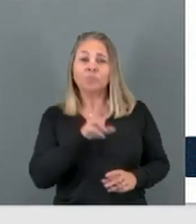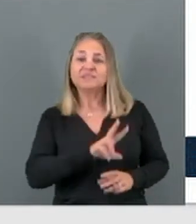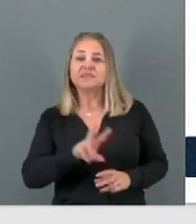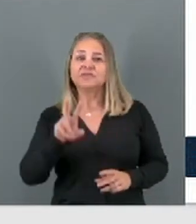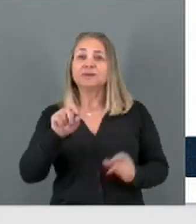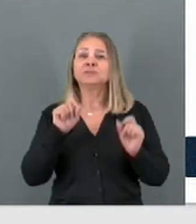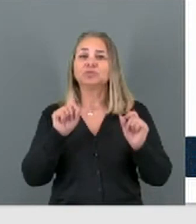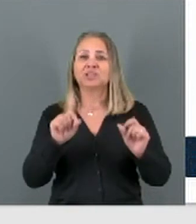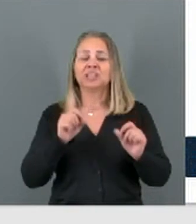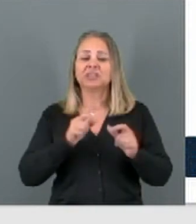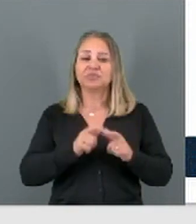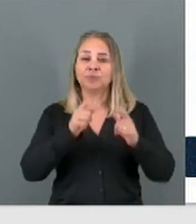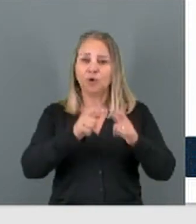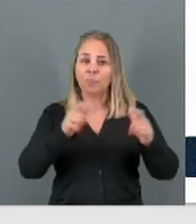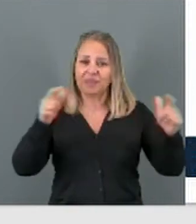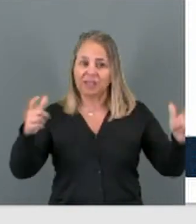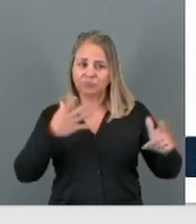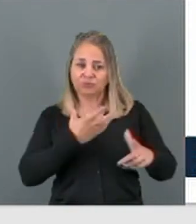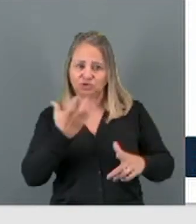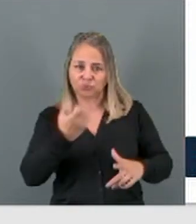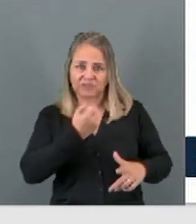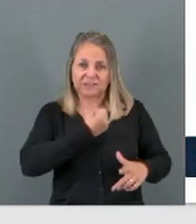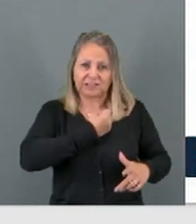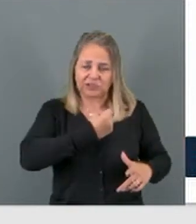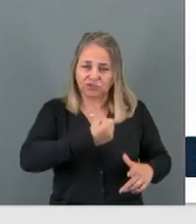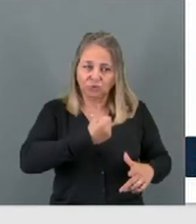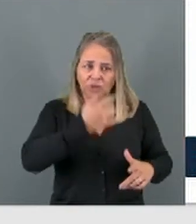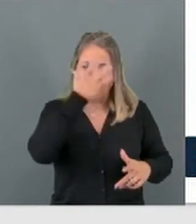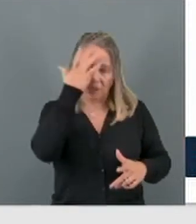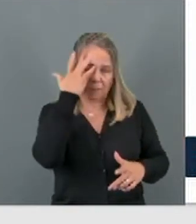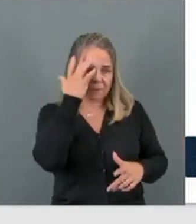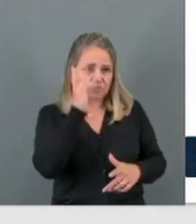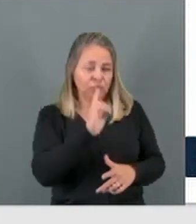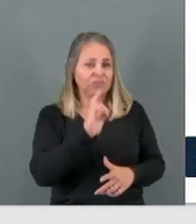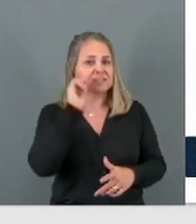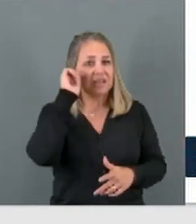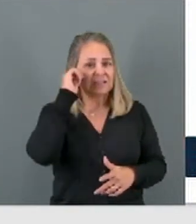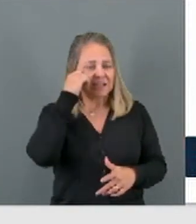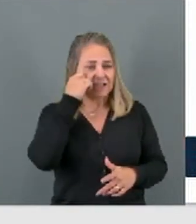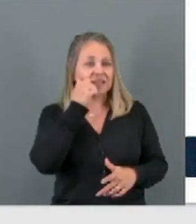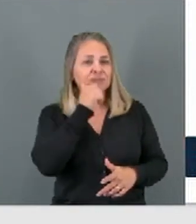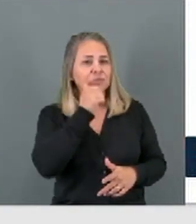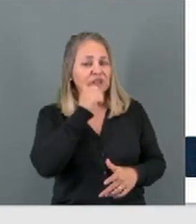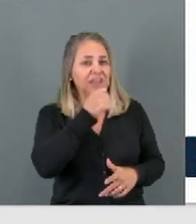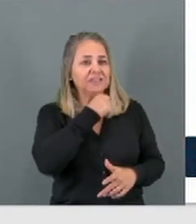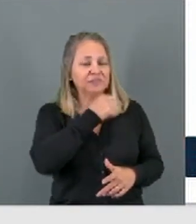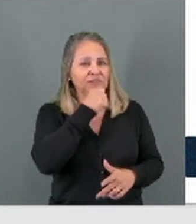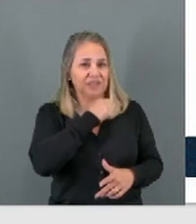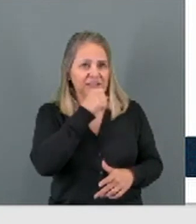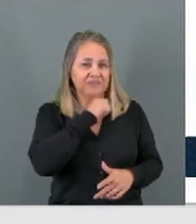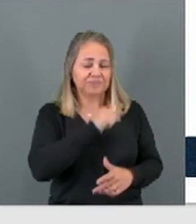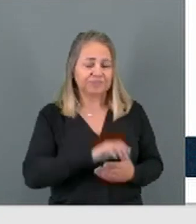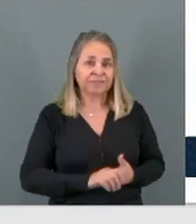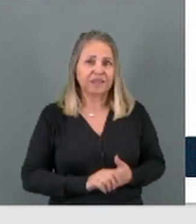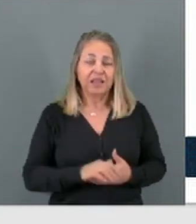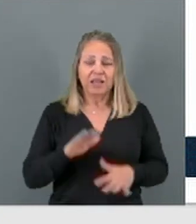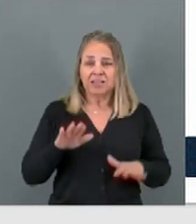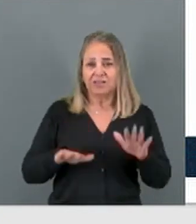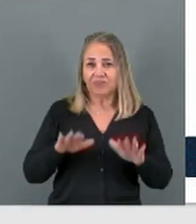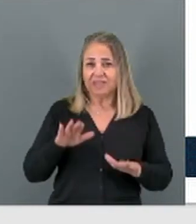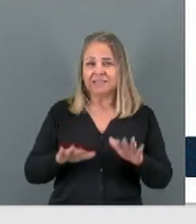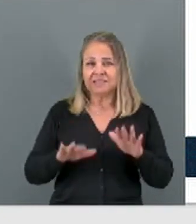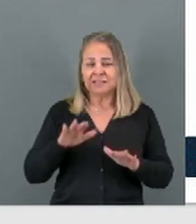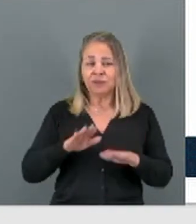aumento do suicídio entre as pessoas não brancas, mulheres e idosos. E essa variação foi ainda